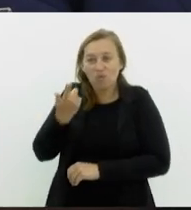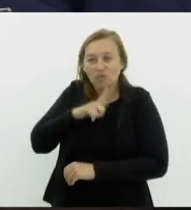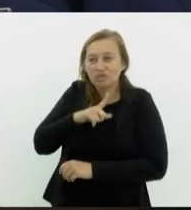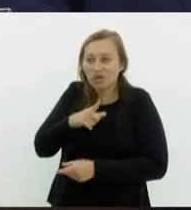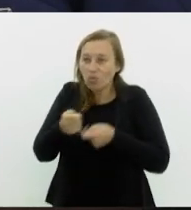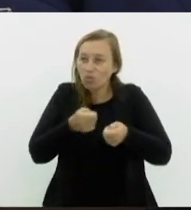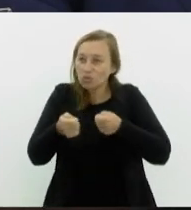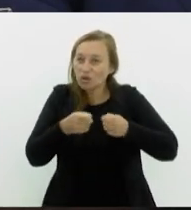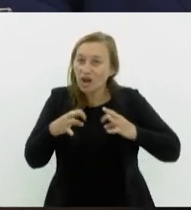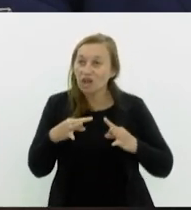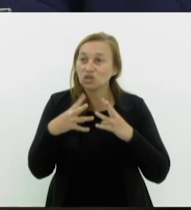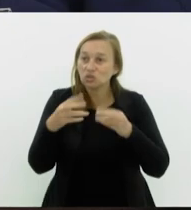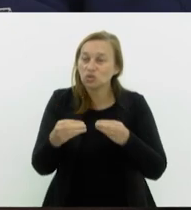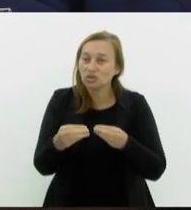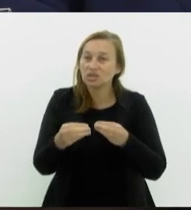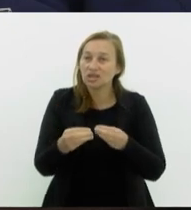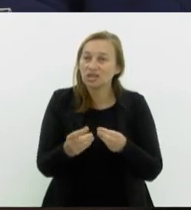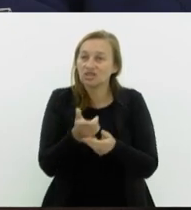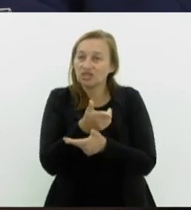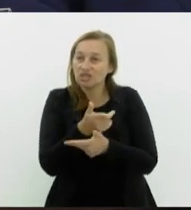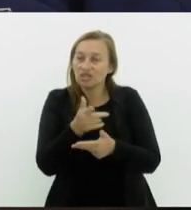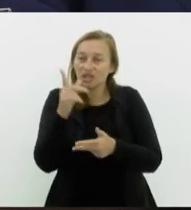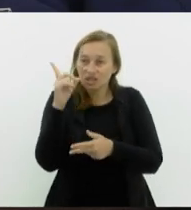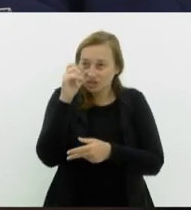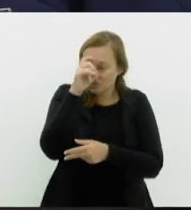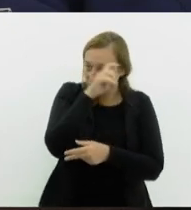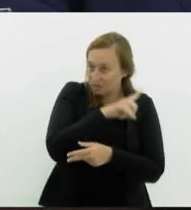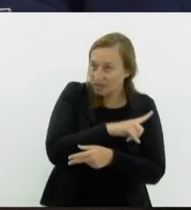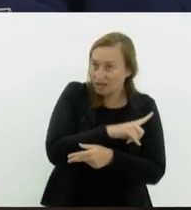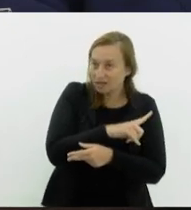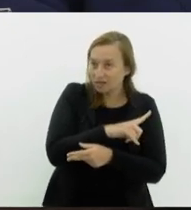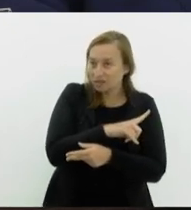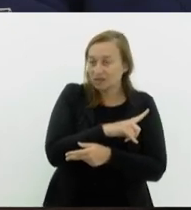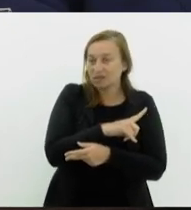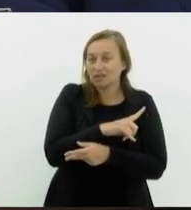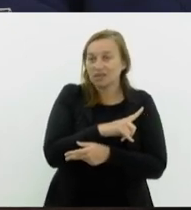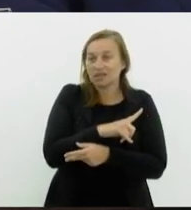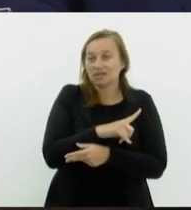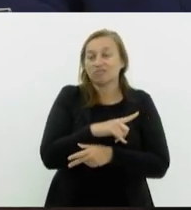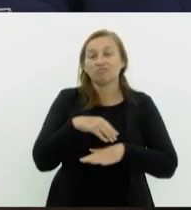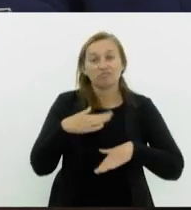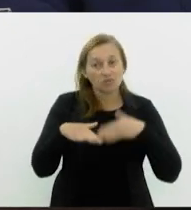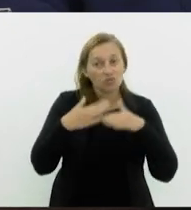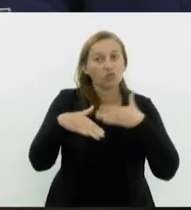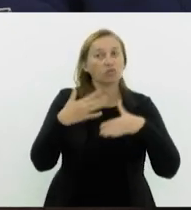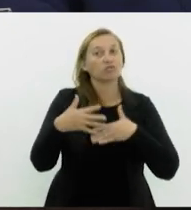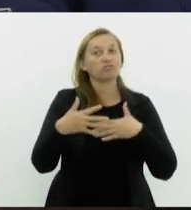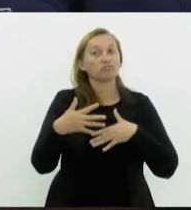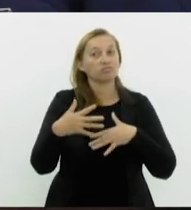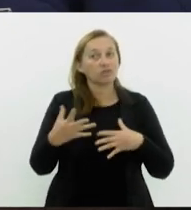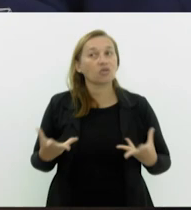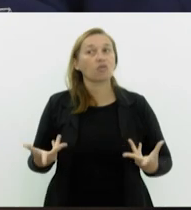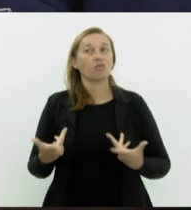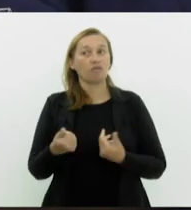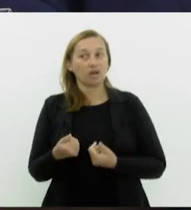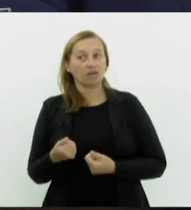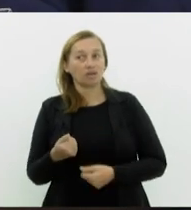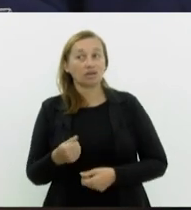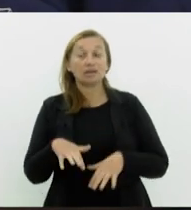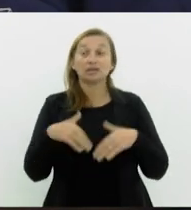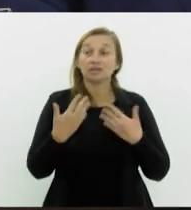controlar todas essas adversidades com bastante desempenho e talento, mostra o seu talento.